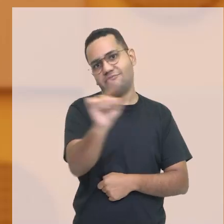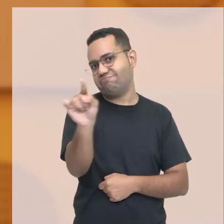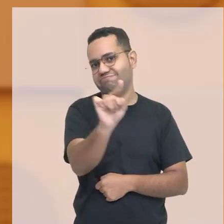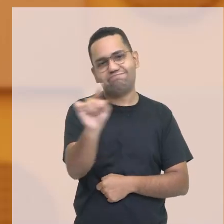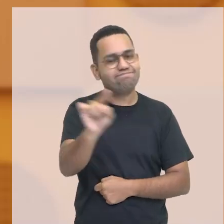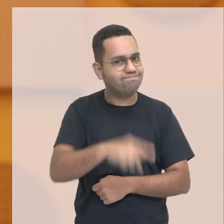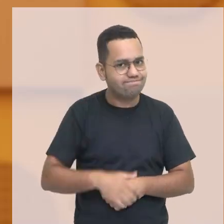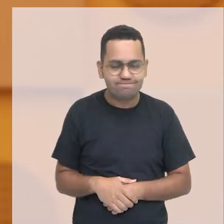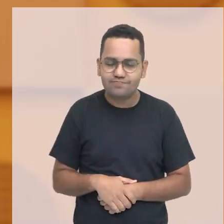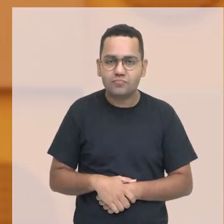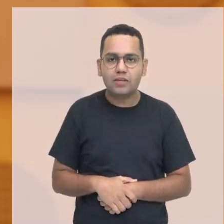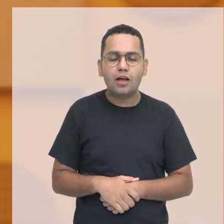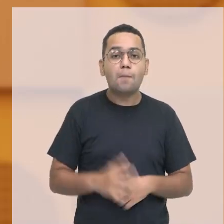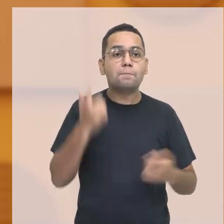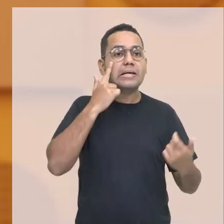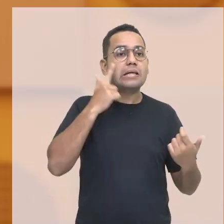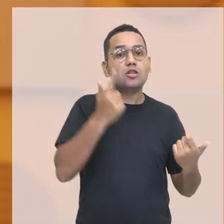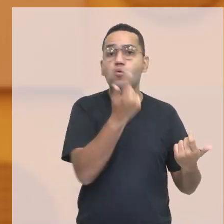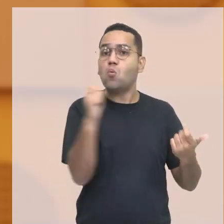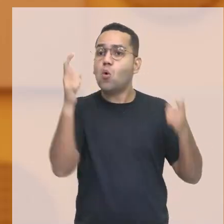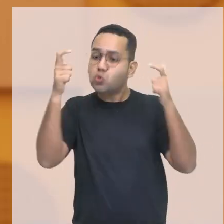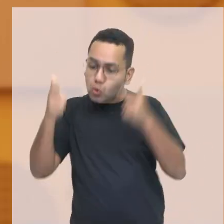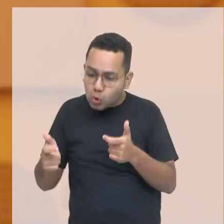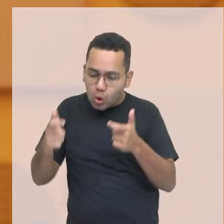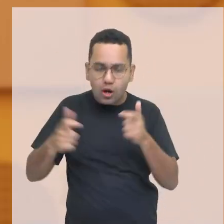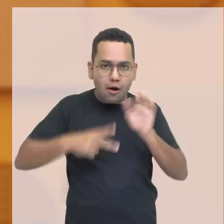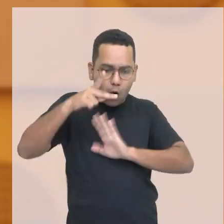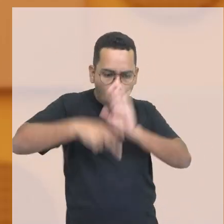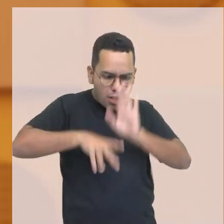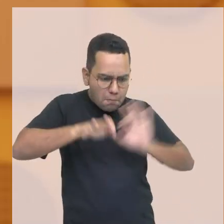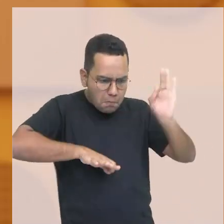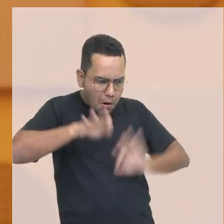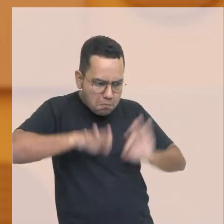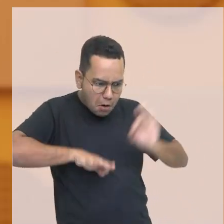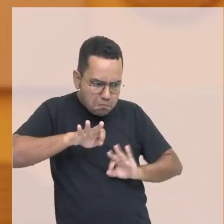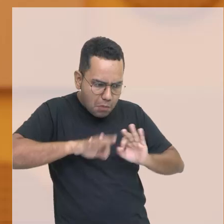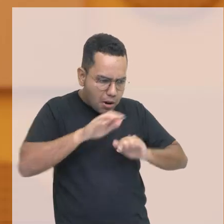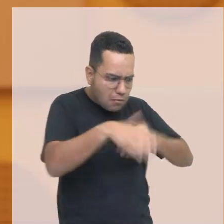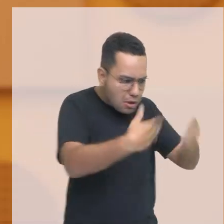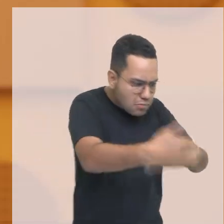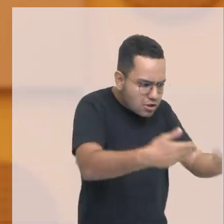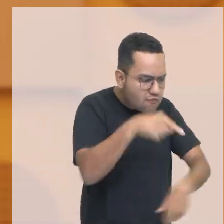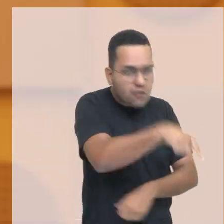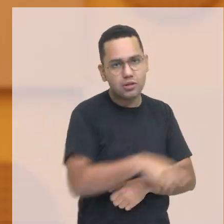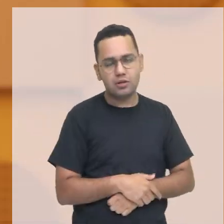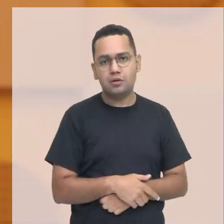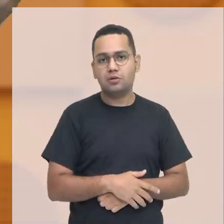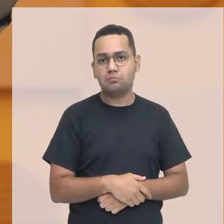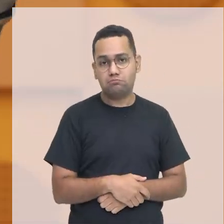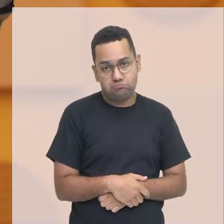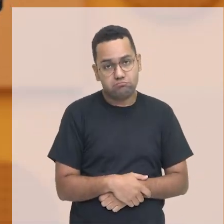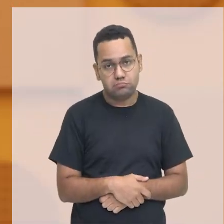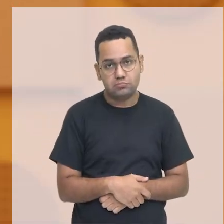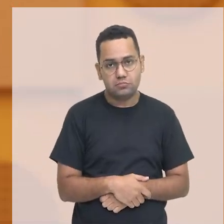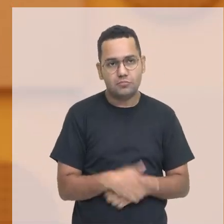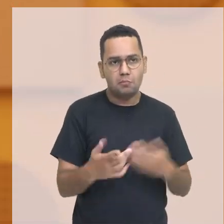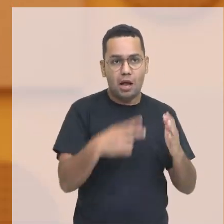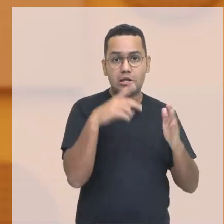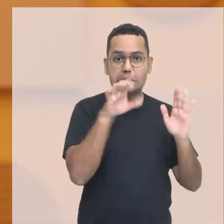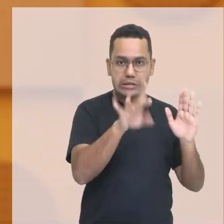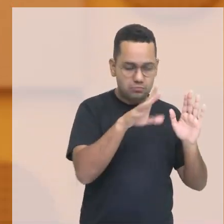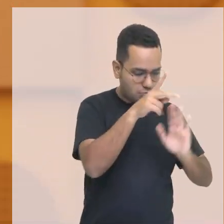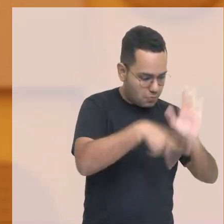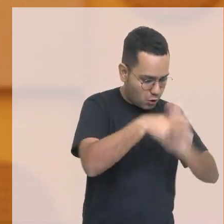que parte da região leva em consideração a peculiaridade e a particularidade da região. Quando é um projeto que vem de fora para